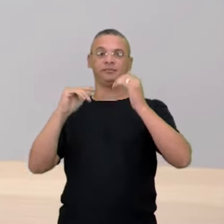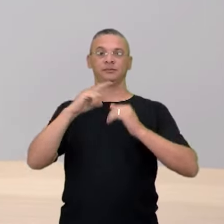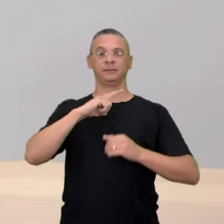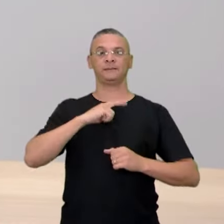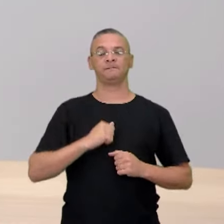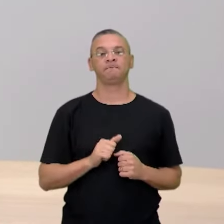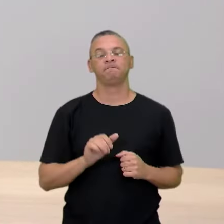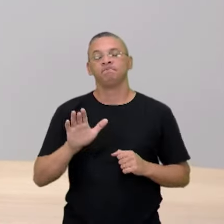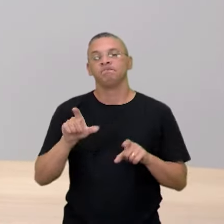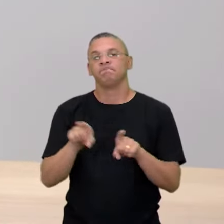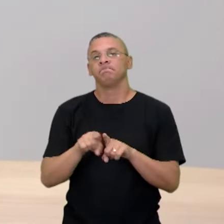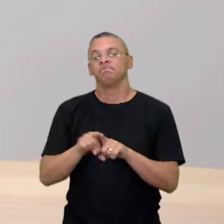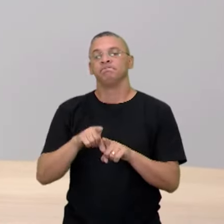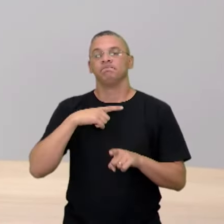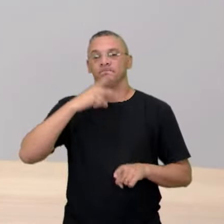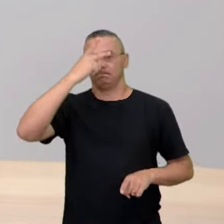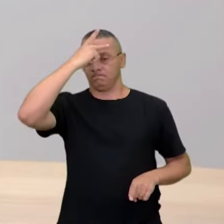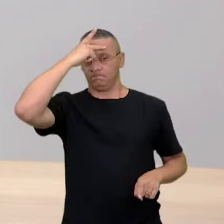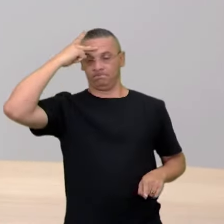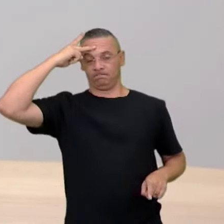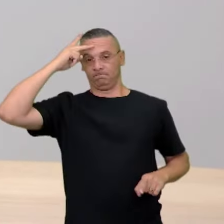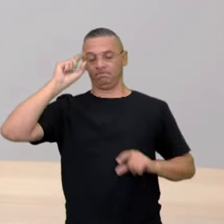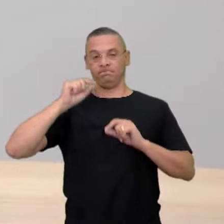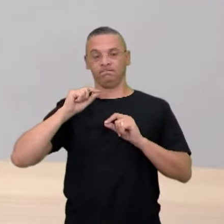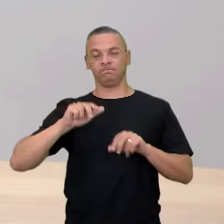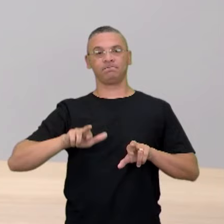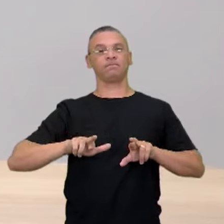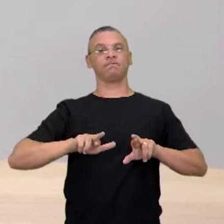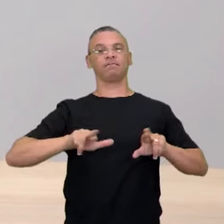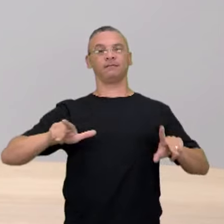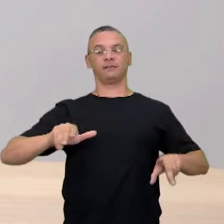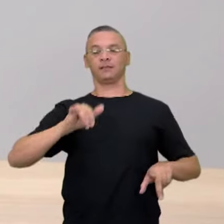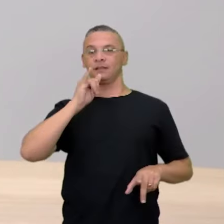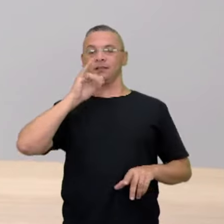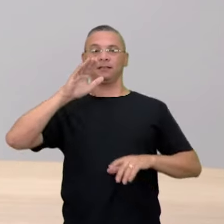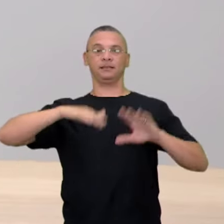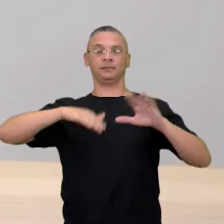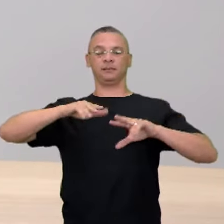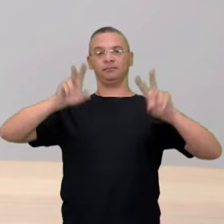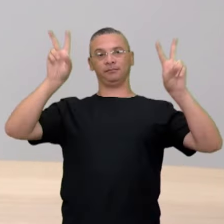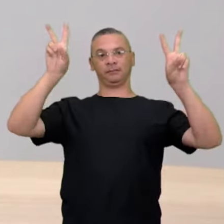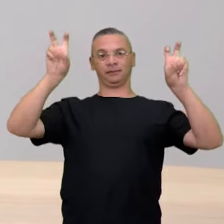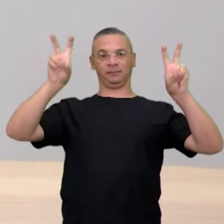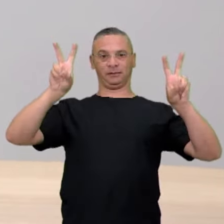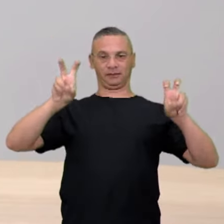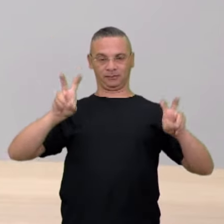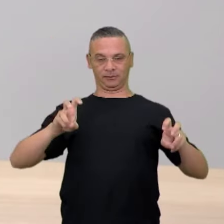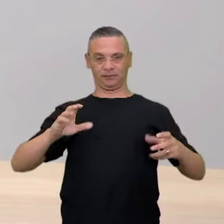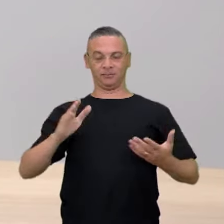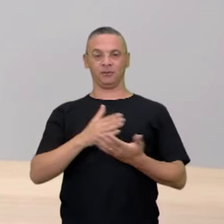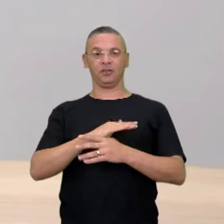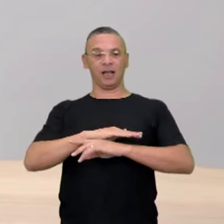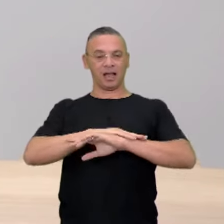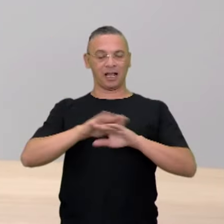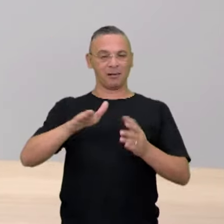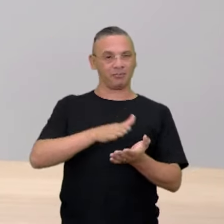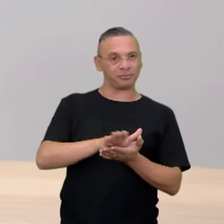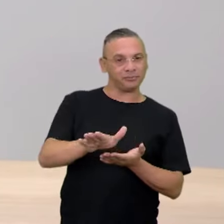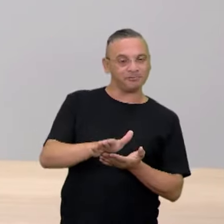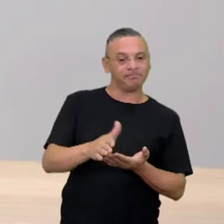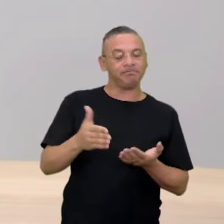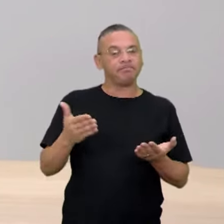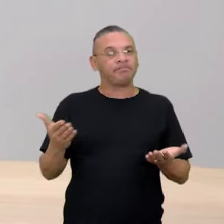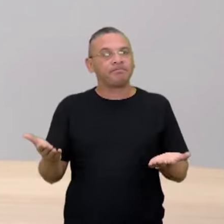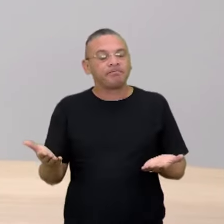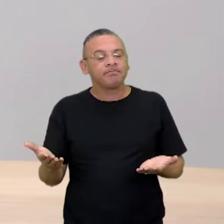jornalismo, mas que vão ali convergir ou divergir dentro do mesmo tema, que é o fim do jornal impresso, né. Então, olha